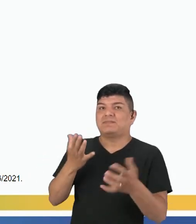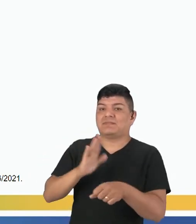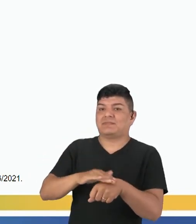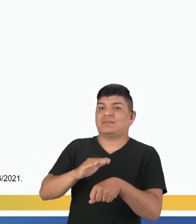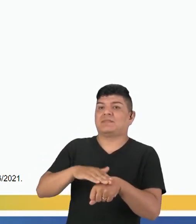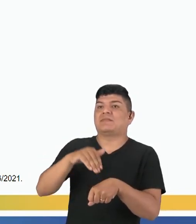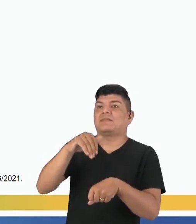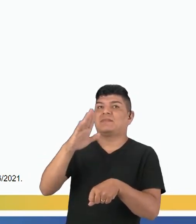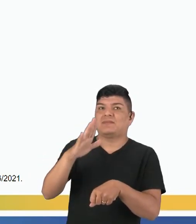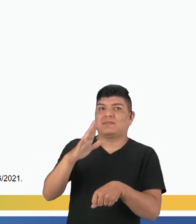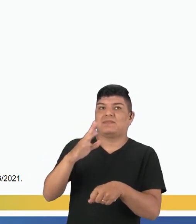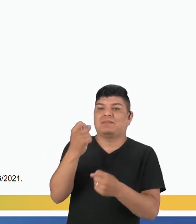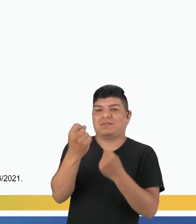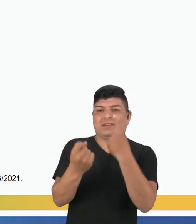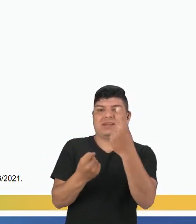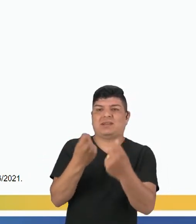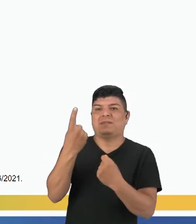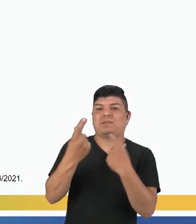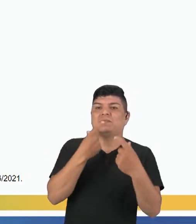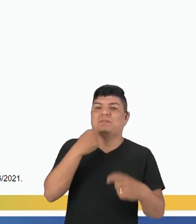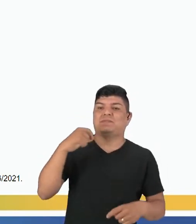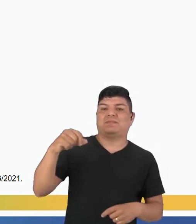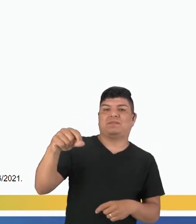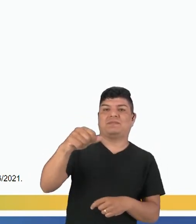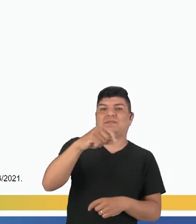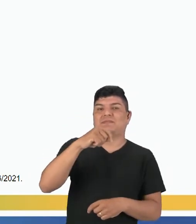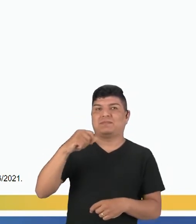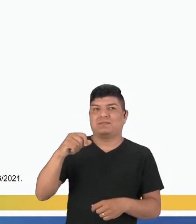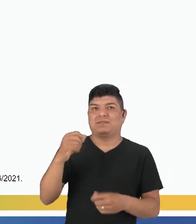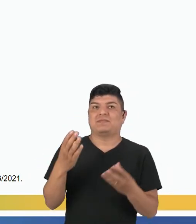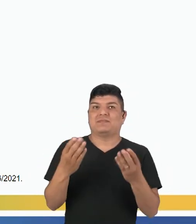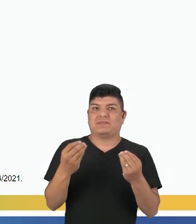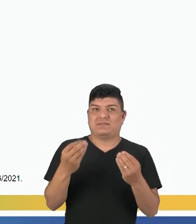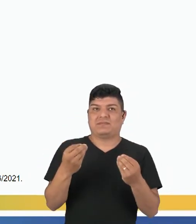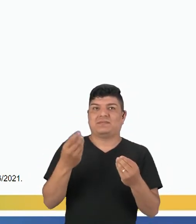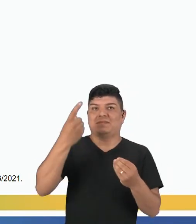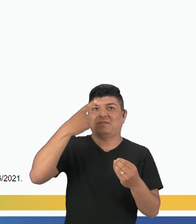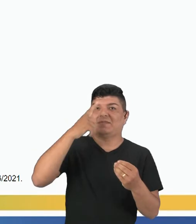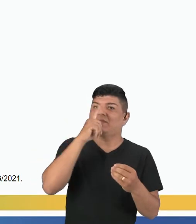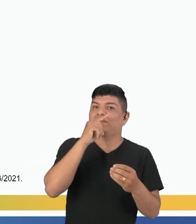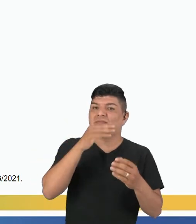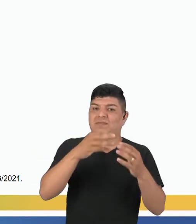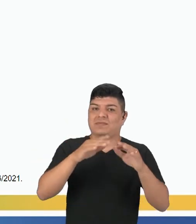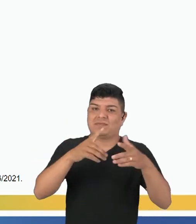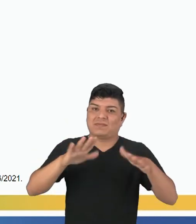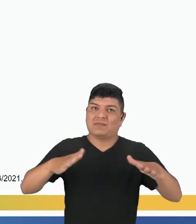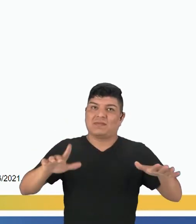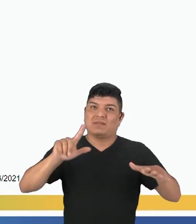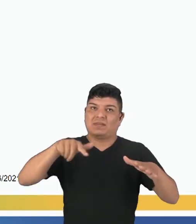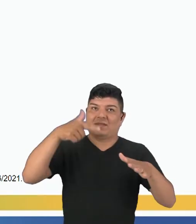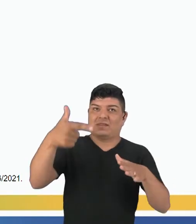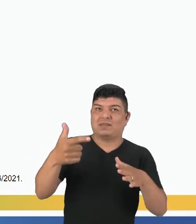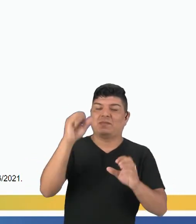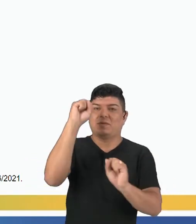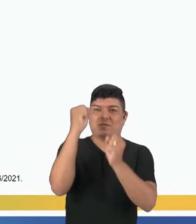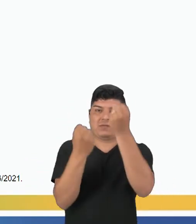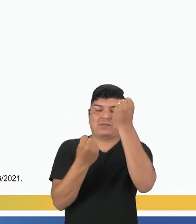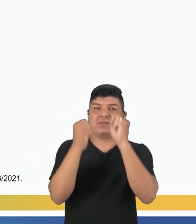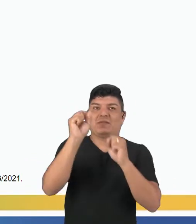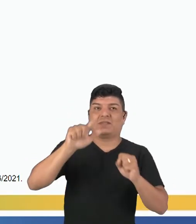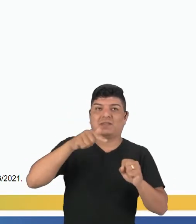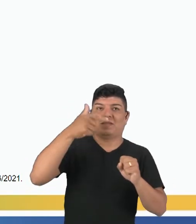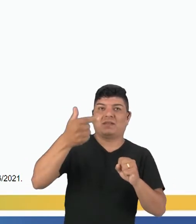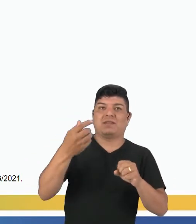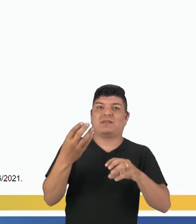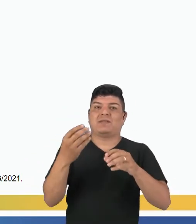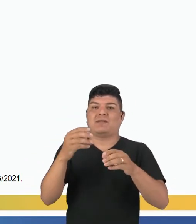com bastante sal, que veio da água do mar, que foi para a salina e depois foi para a fábrica,